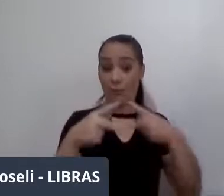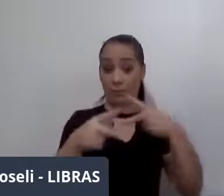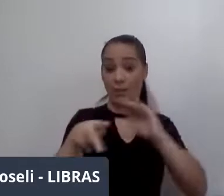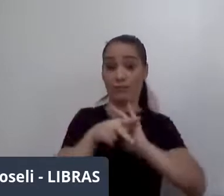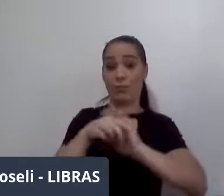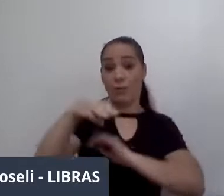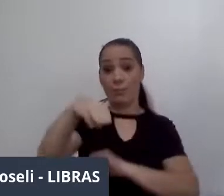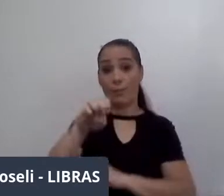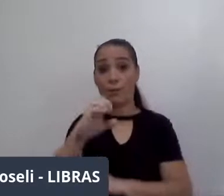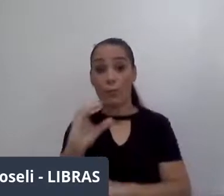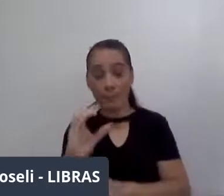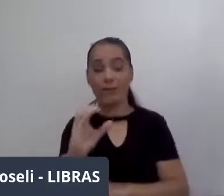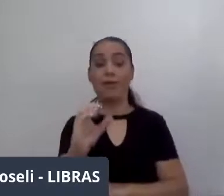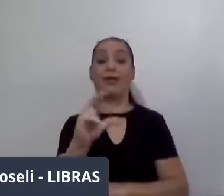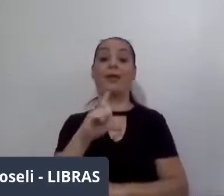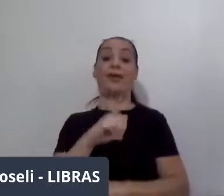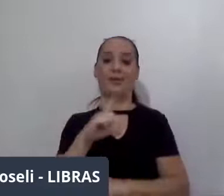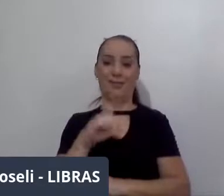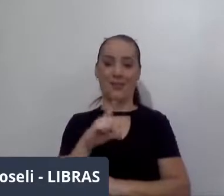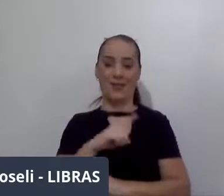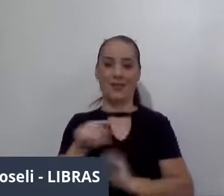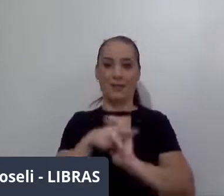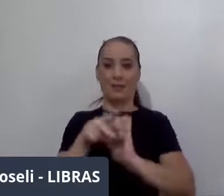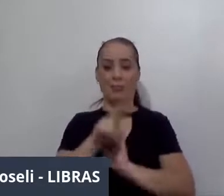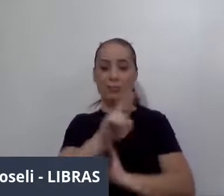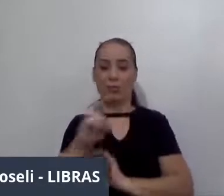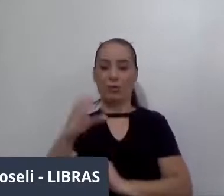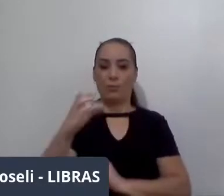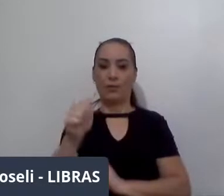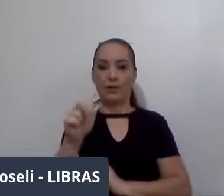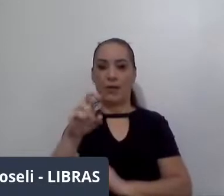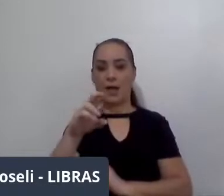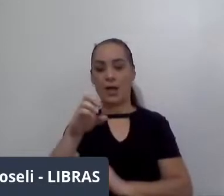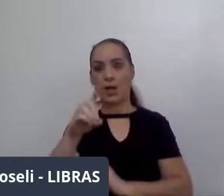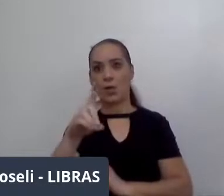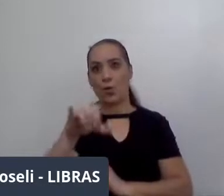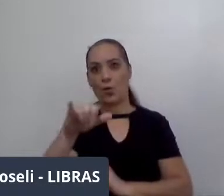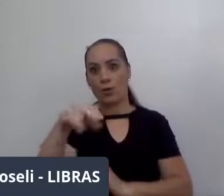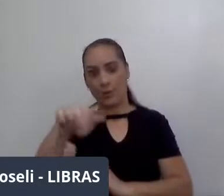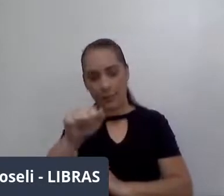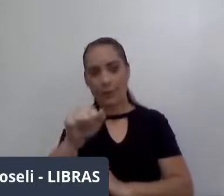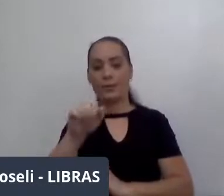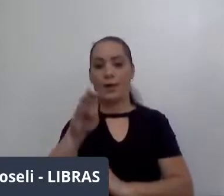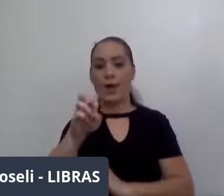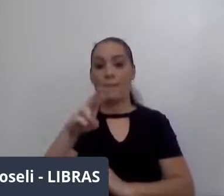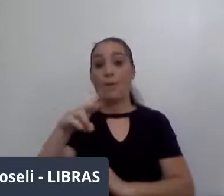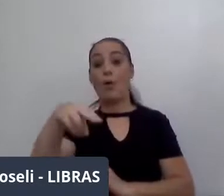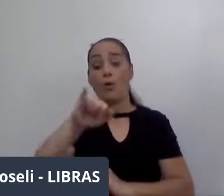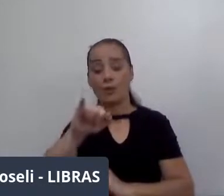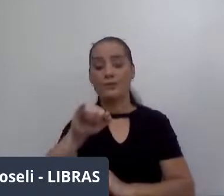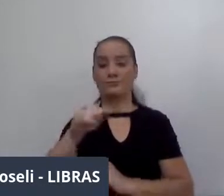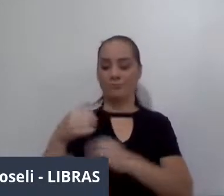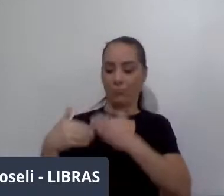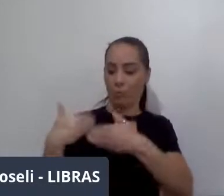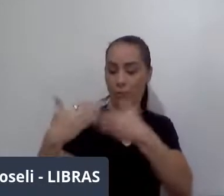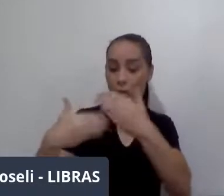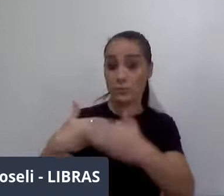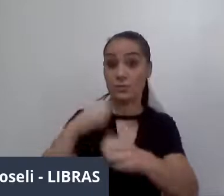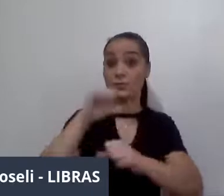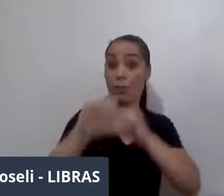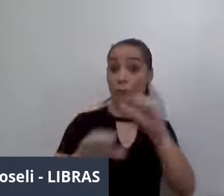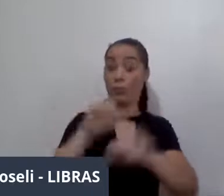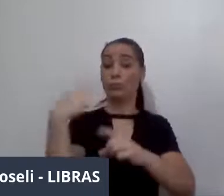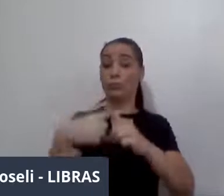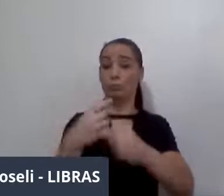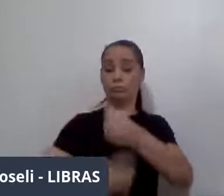chamada Plataforma Carolina Bori. Essa plataforma, ela realmente mudou o processo de revalidação de diploma, porque até 2015 não tinha uma